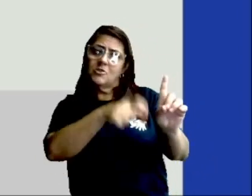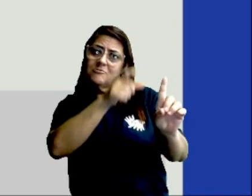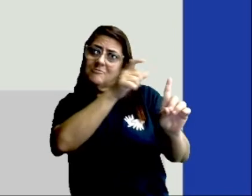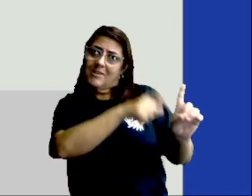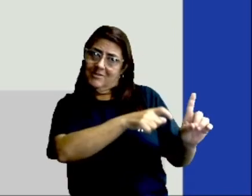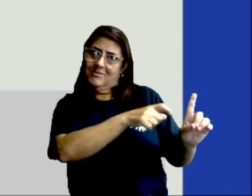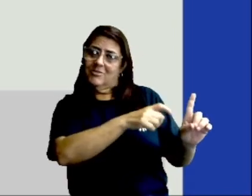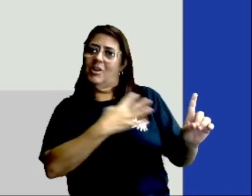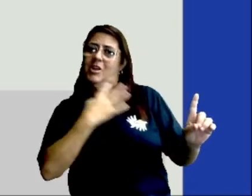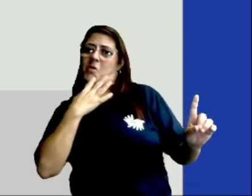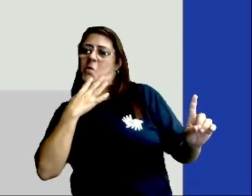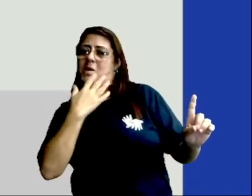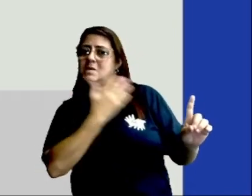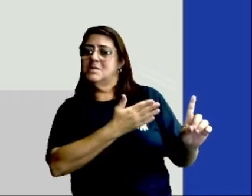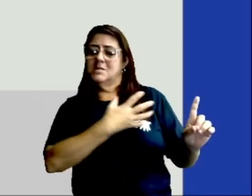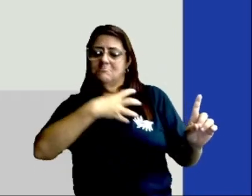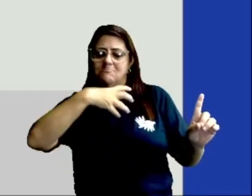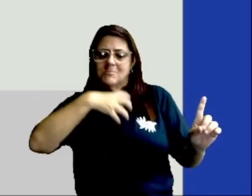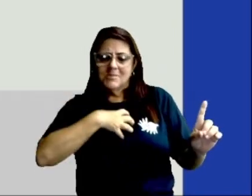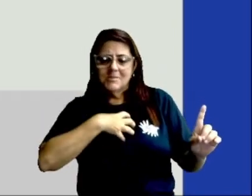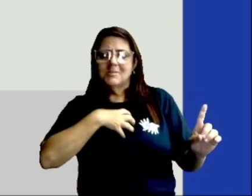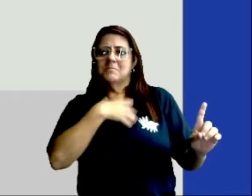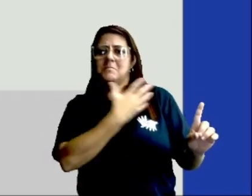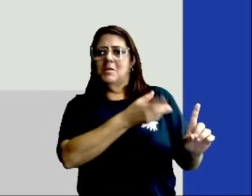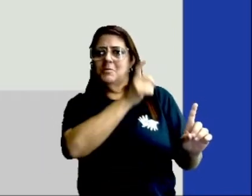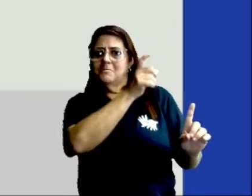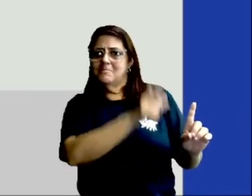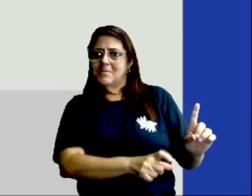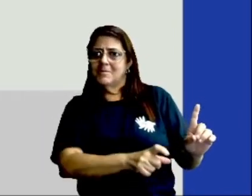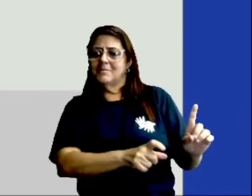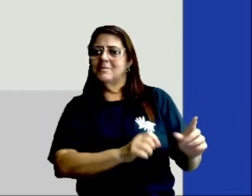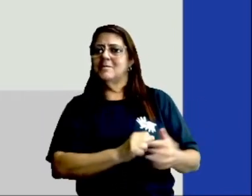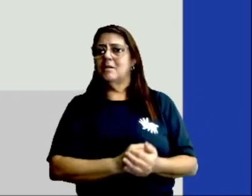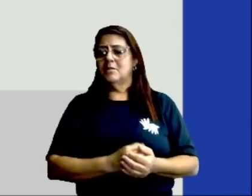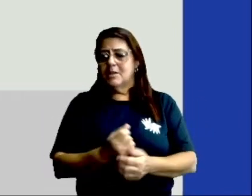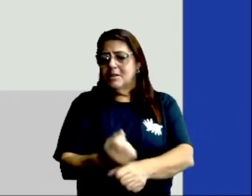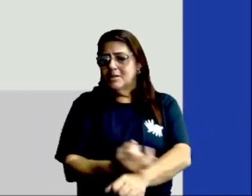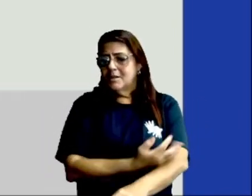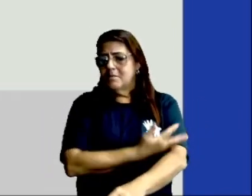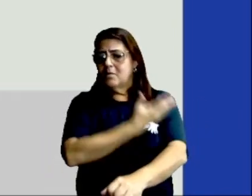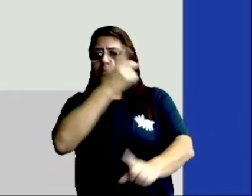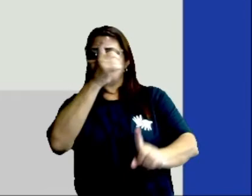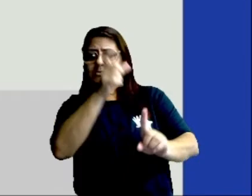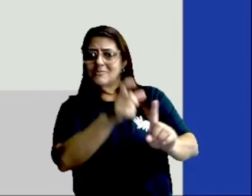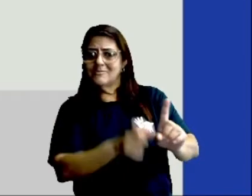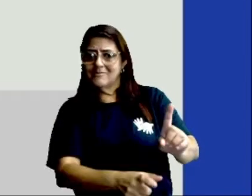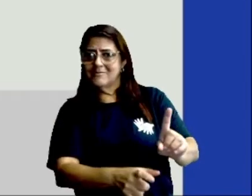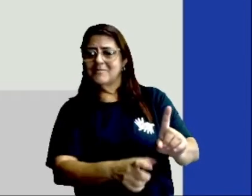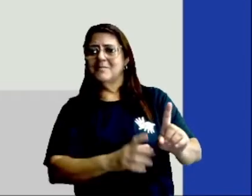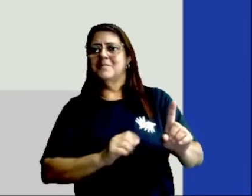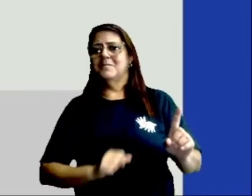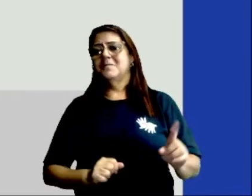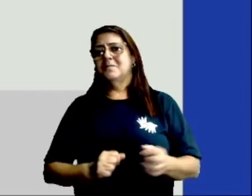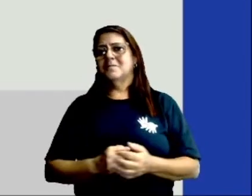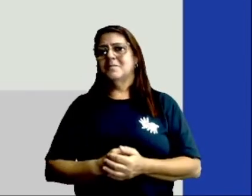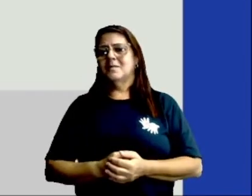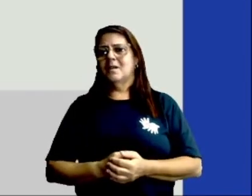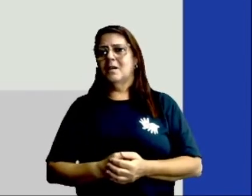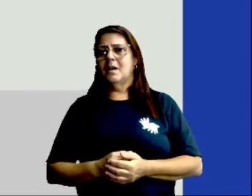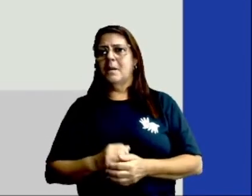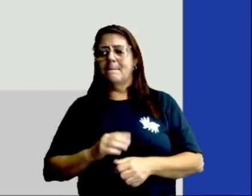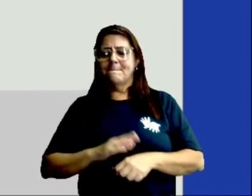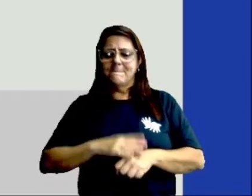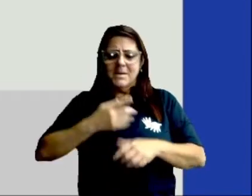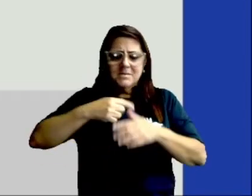consegue perceber aí os sentimentos, as emoções dos seus personagens, tá? Então é muito